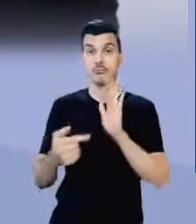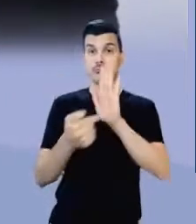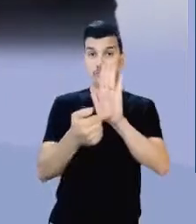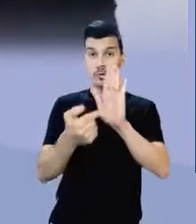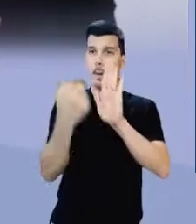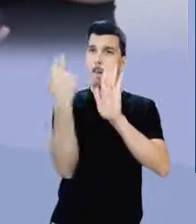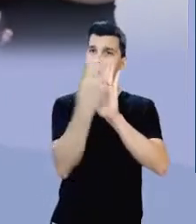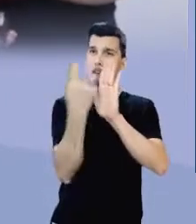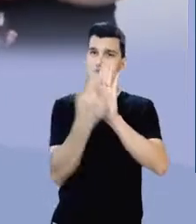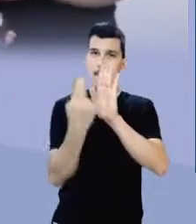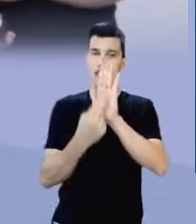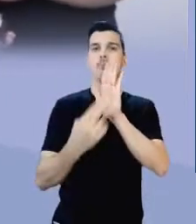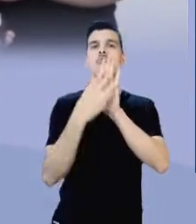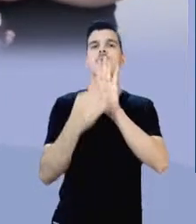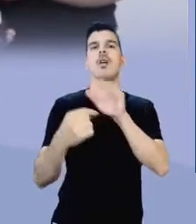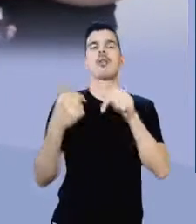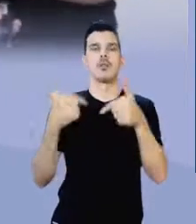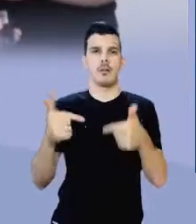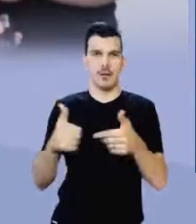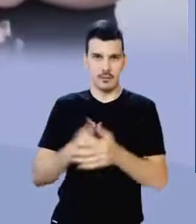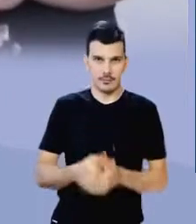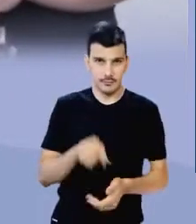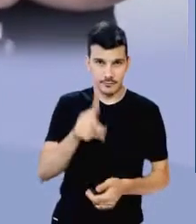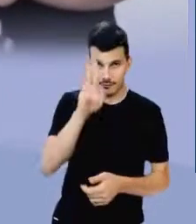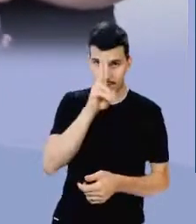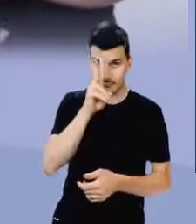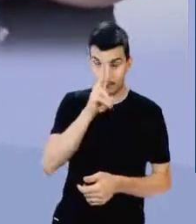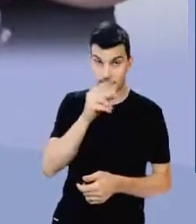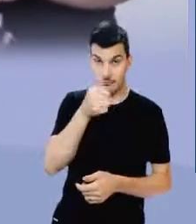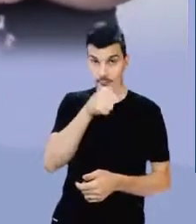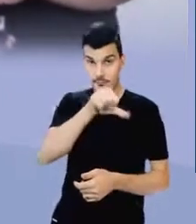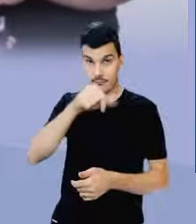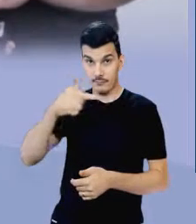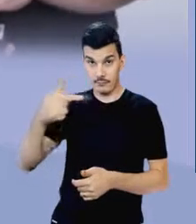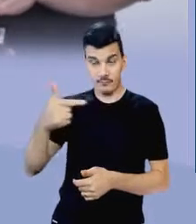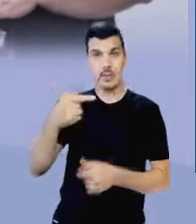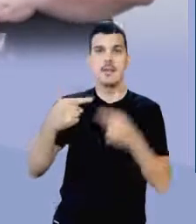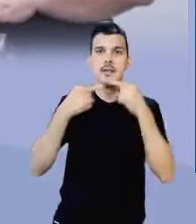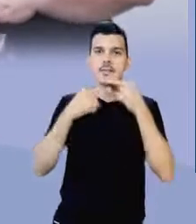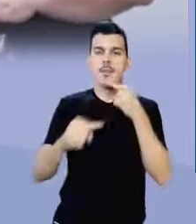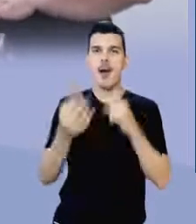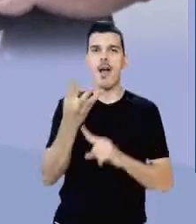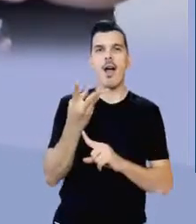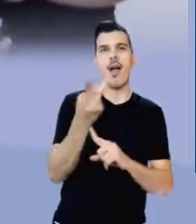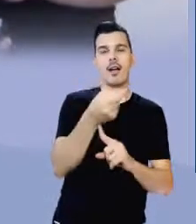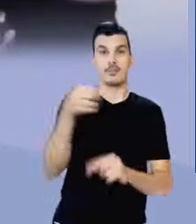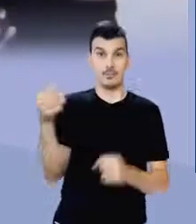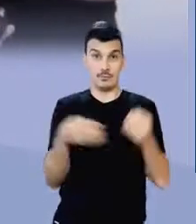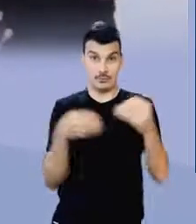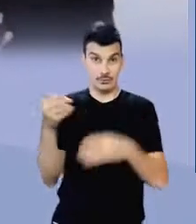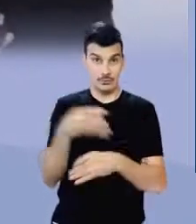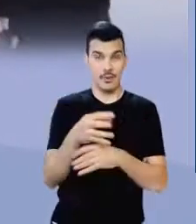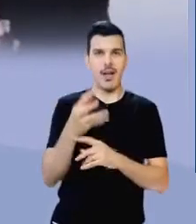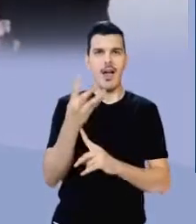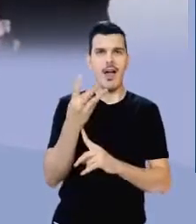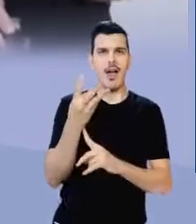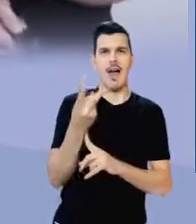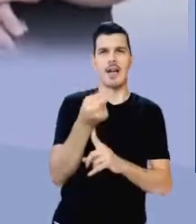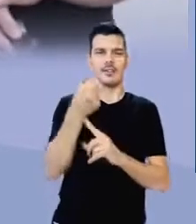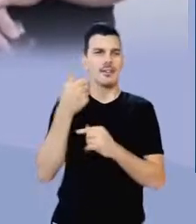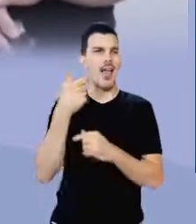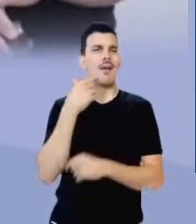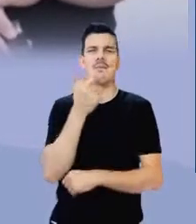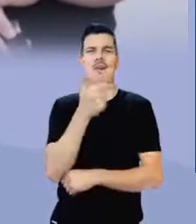fixa nos seus trabalhos. Você se recorda que em 22, na Semana de Arte Moderna, os artistas riram